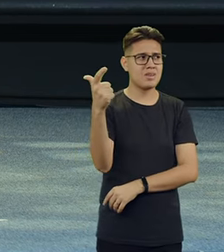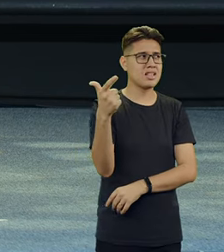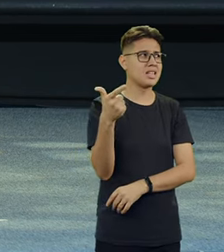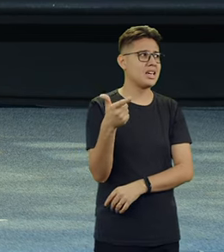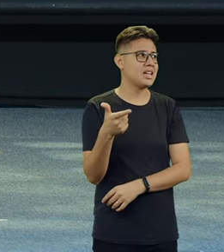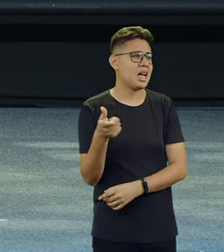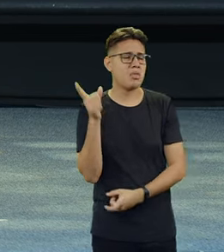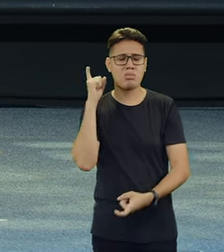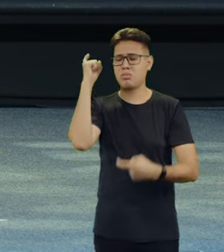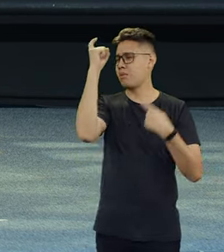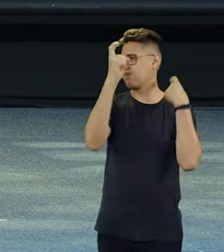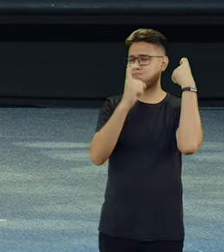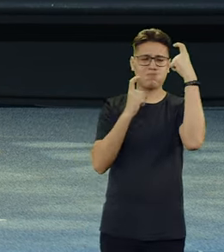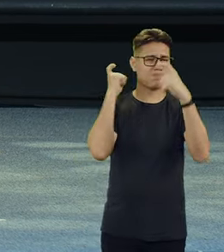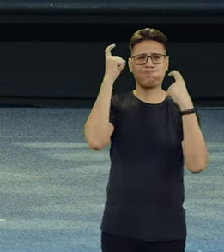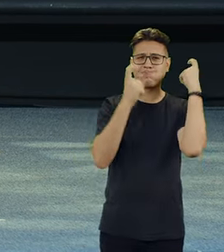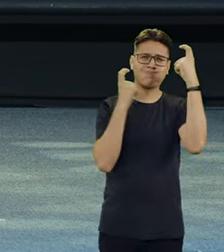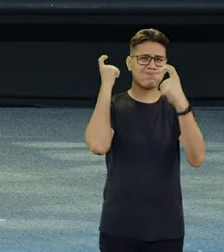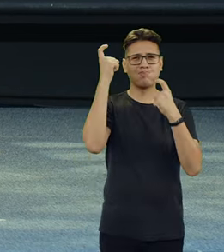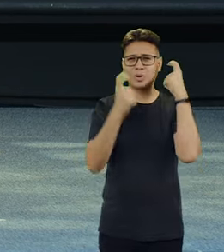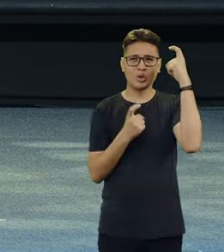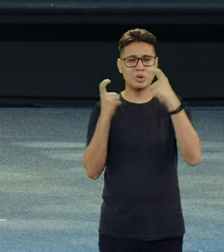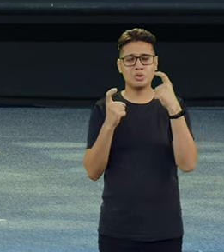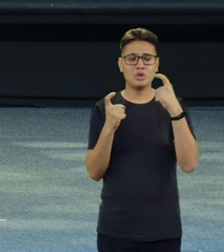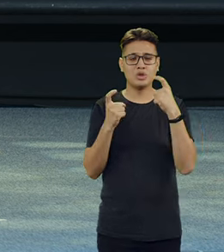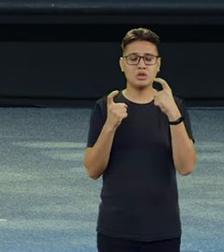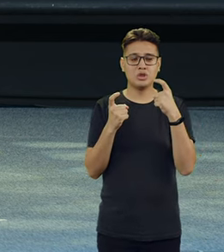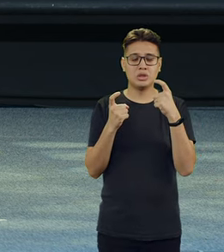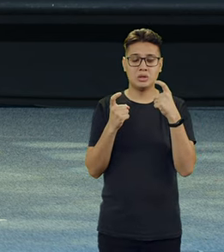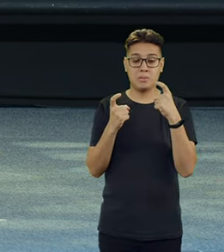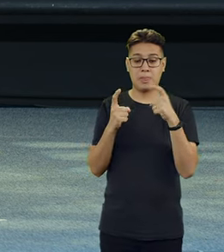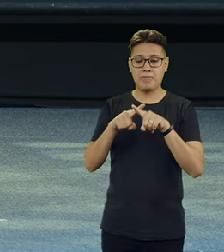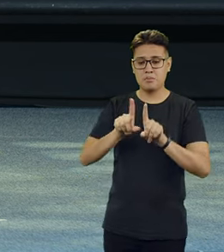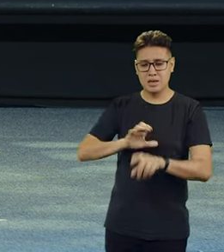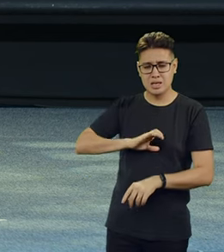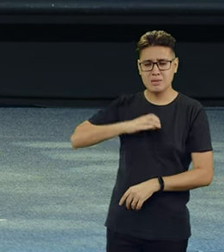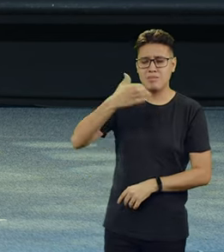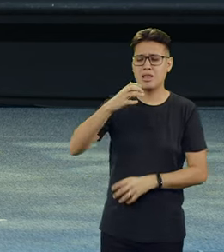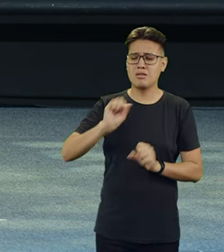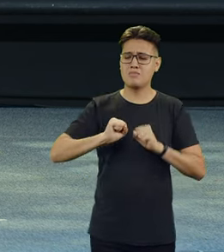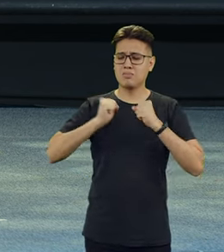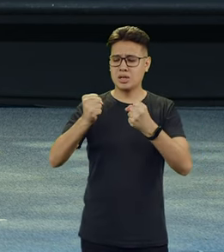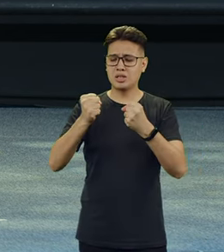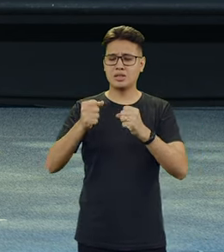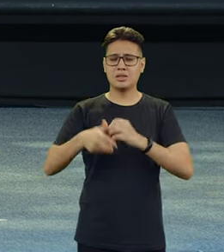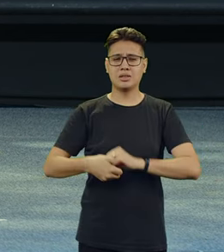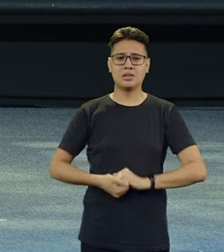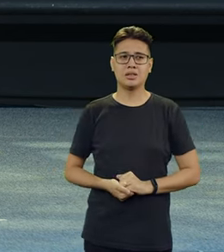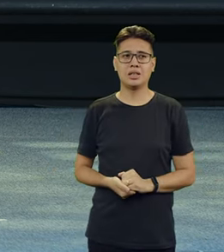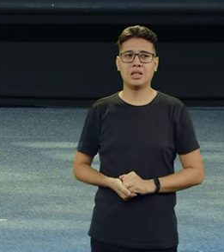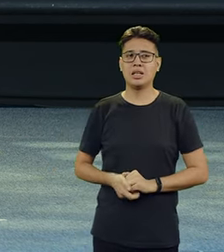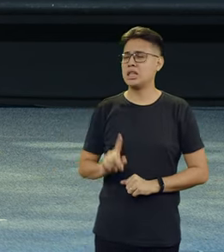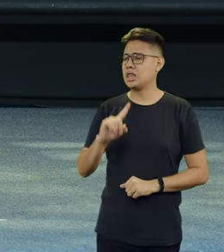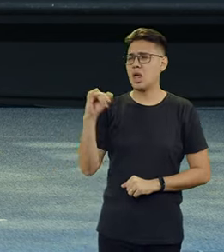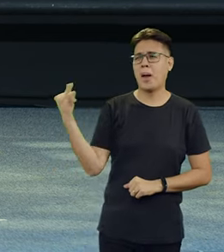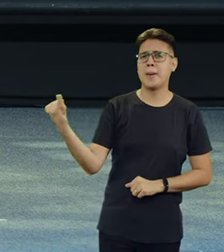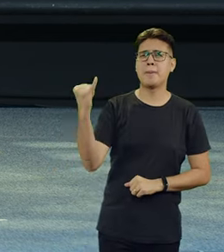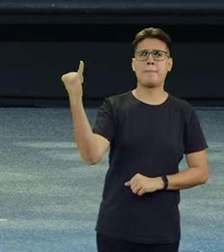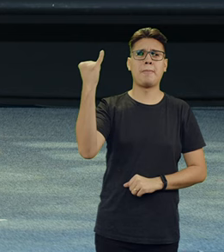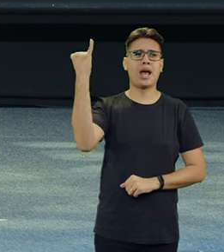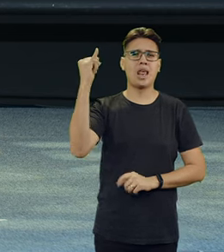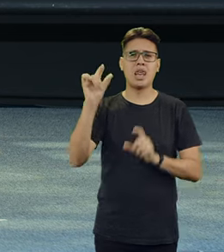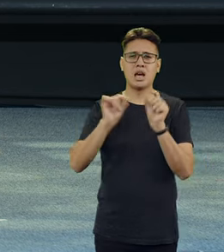reconhecimento, tiveram aquela atitude de coragem e de valentia, não se importando com